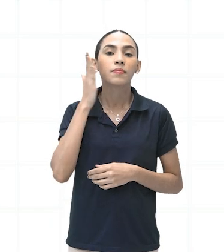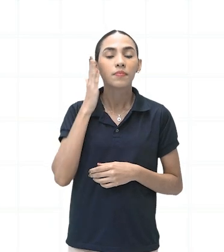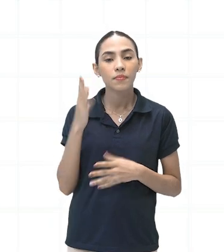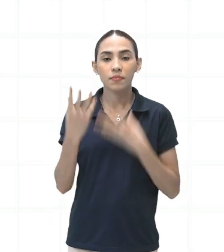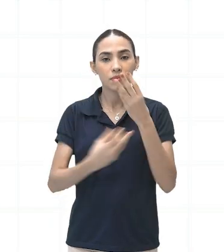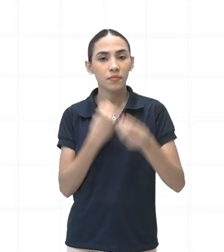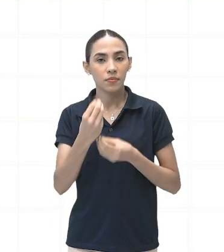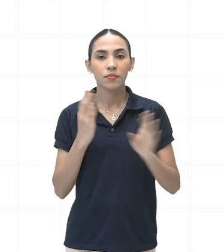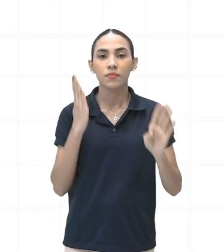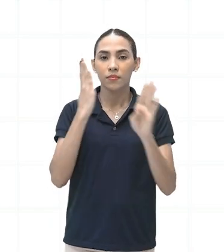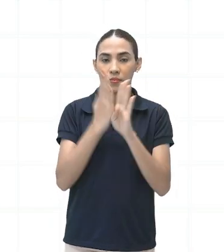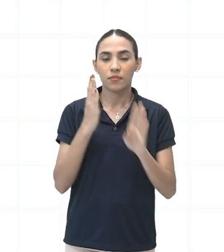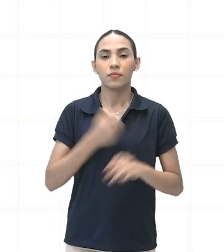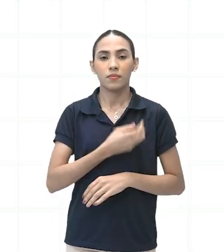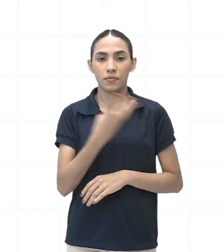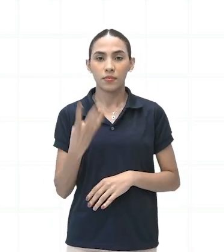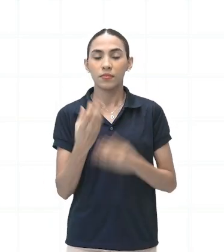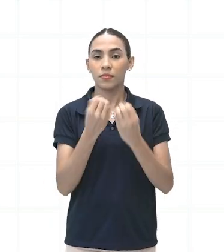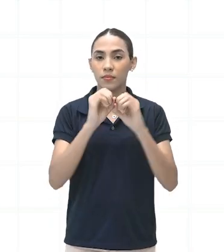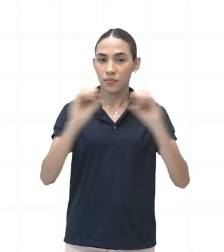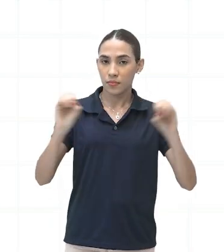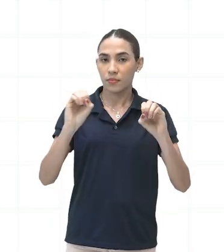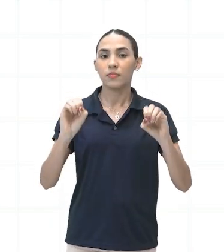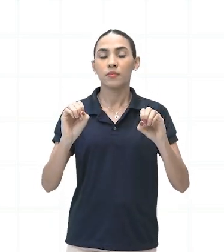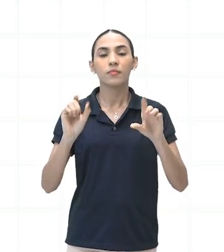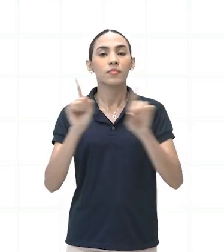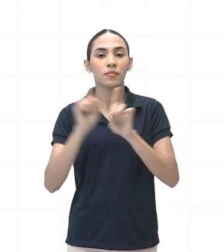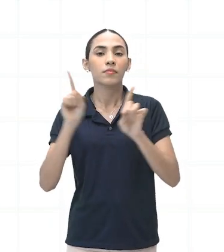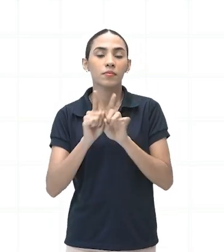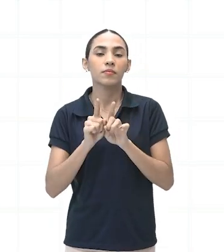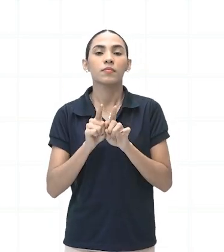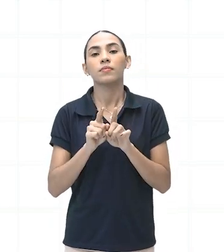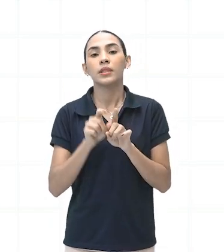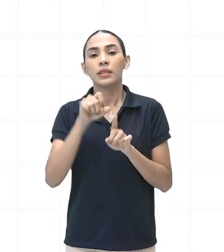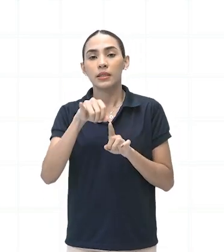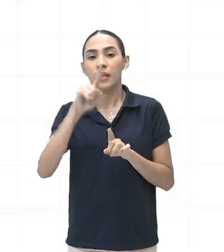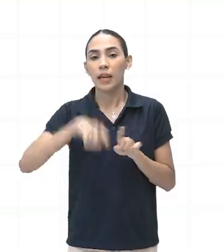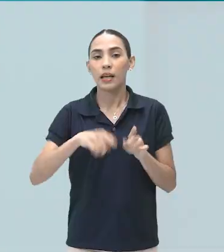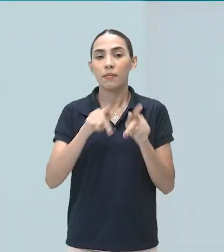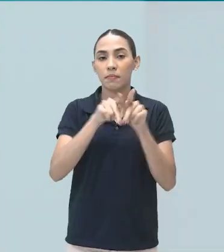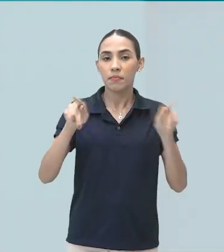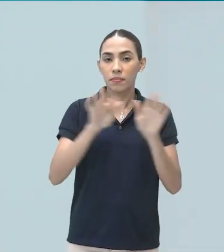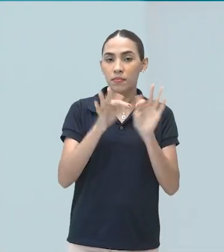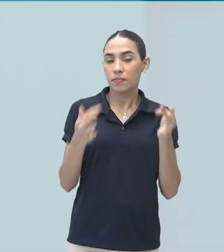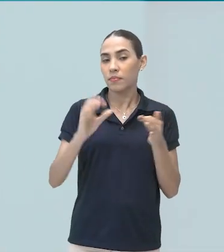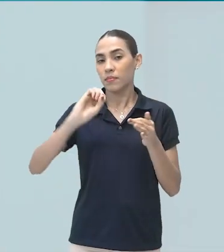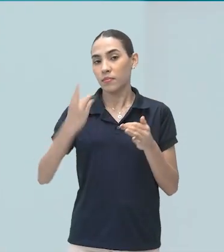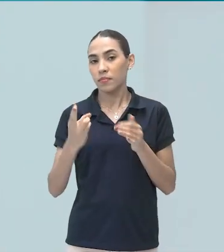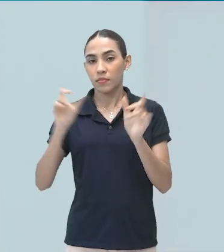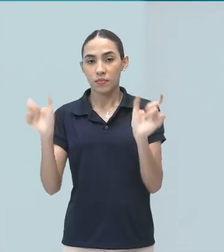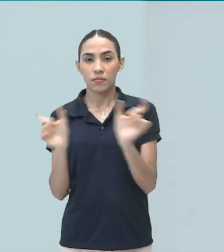como identificar a quantidade de orações, sabemos como dizer se um período é simples